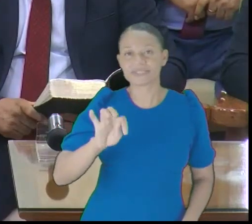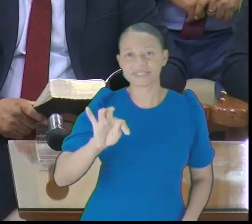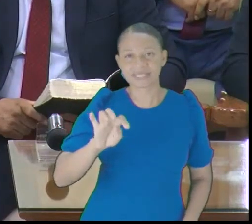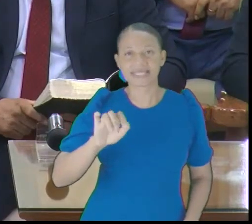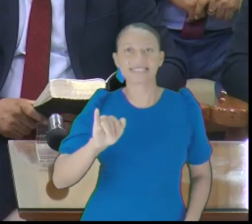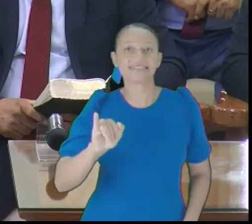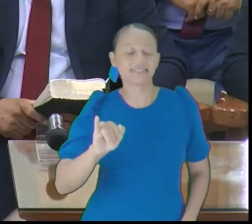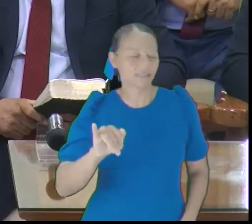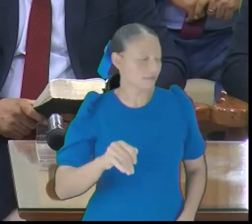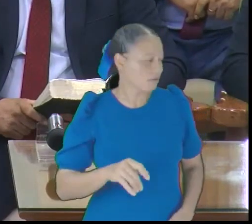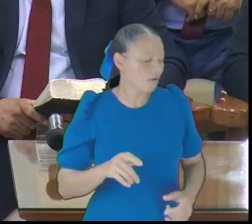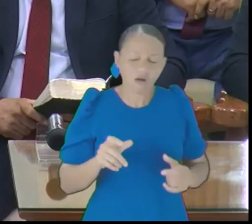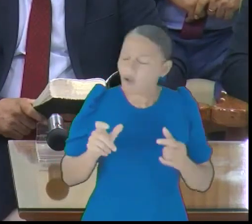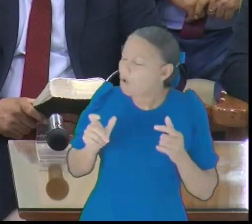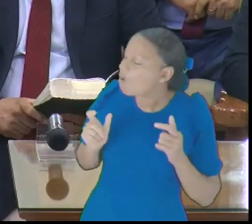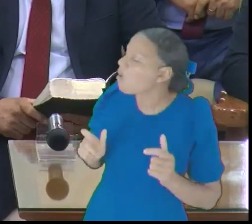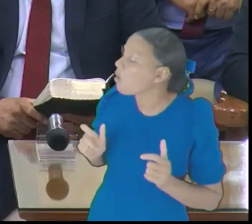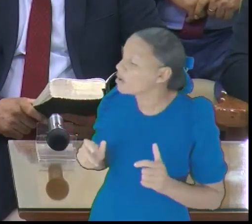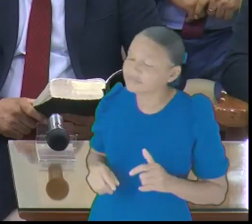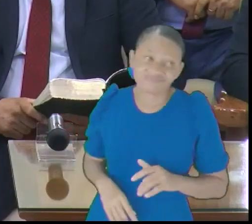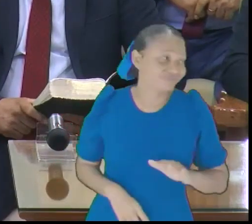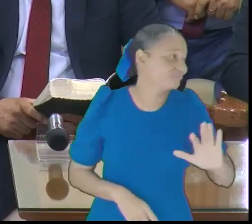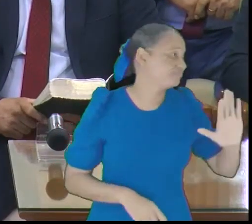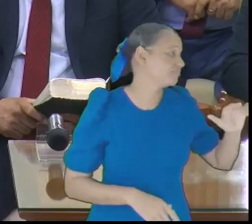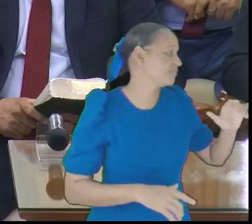E onde é que ele está? Ah, majestade.